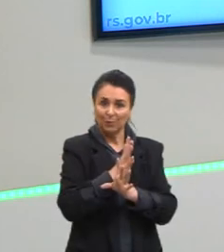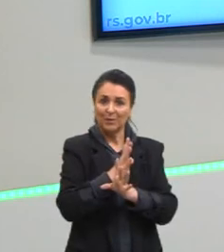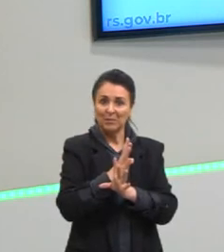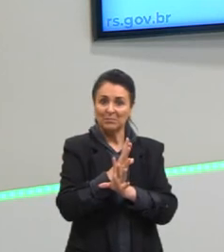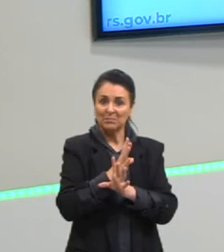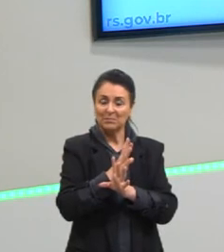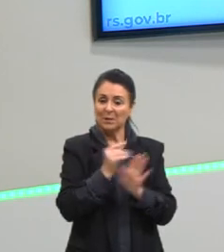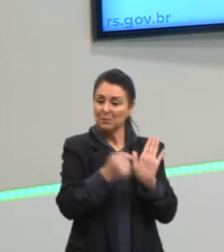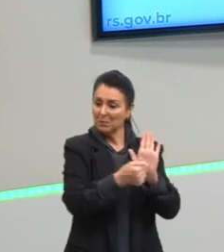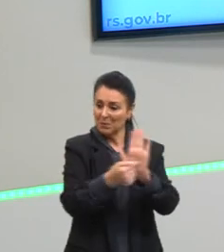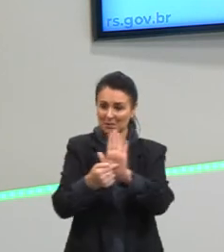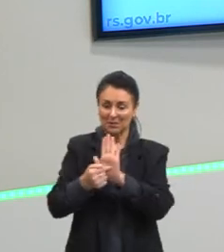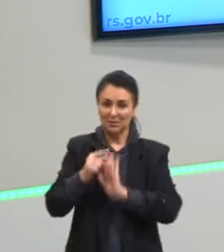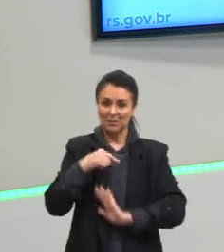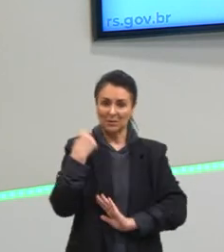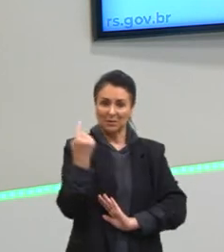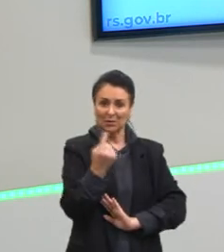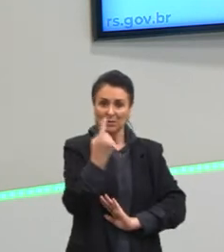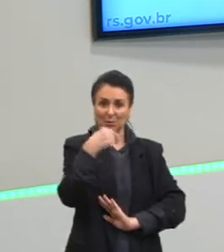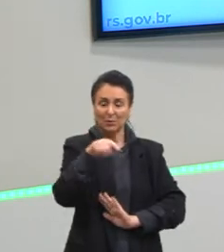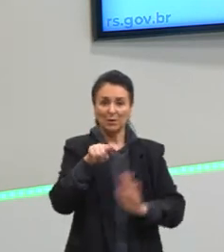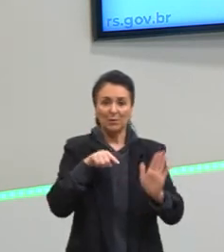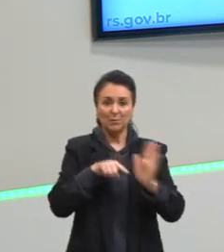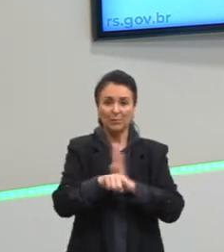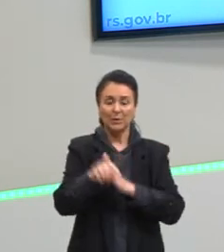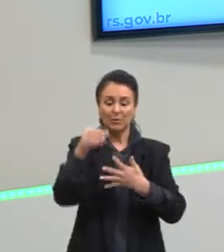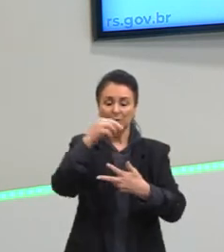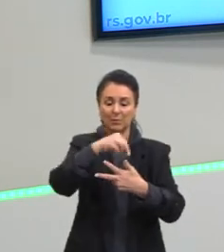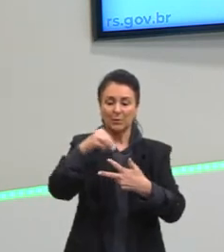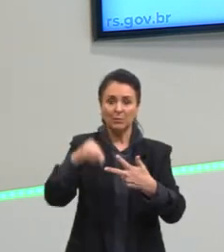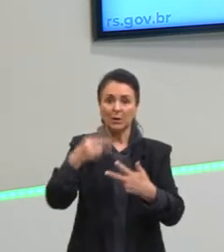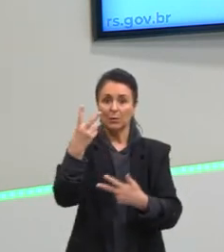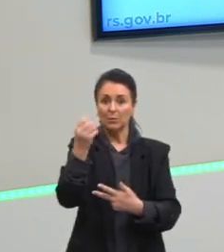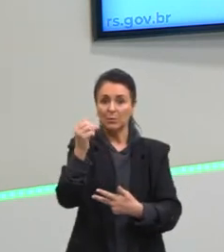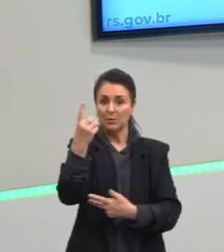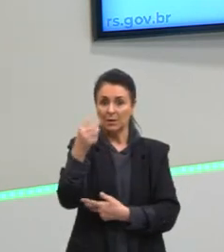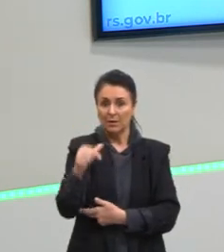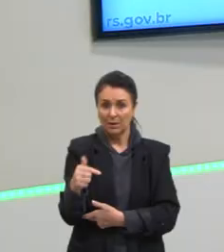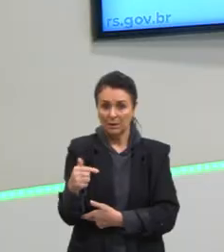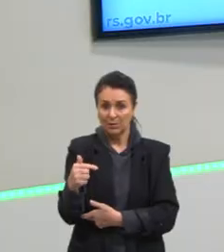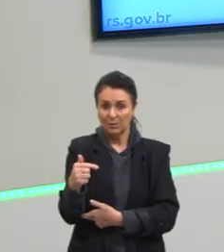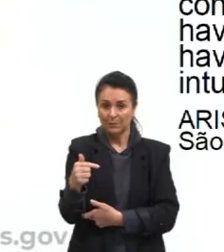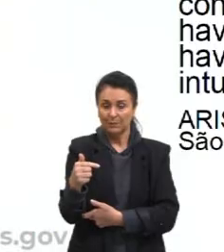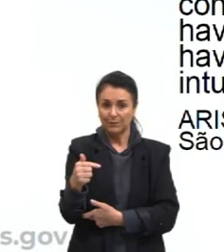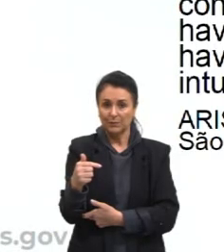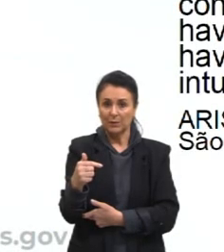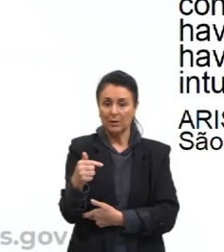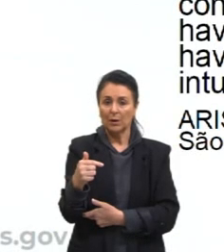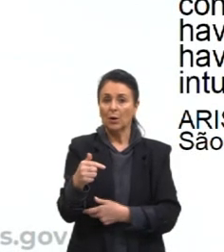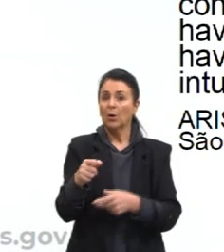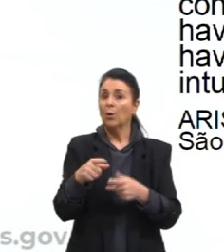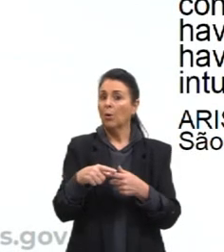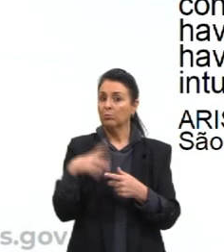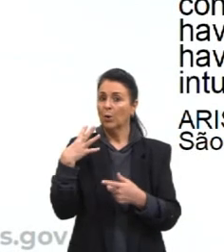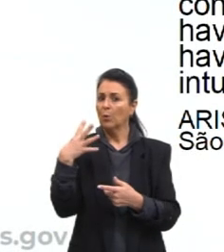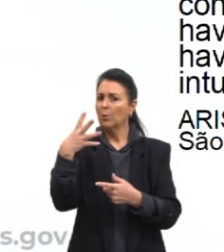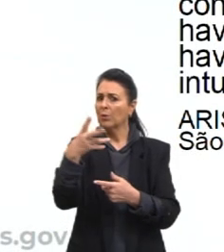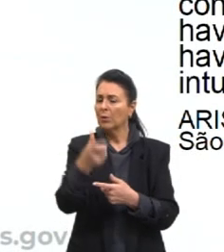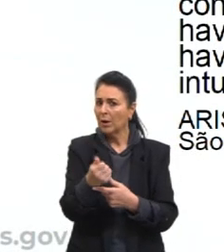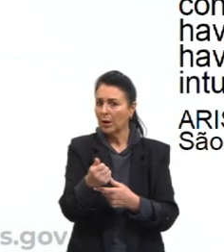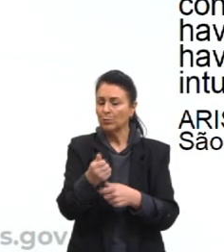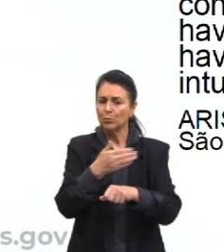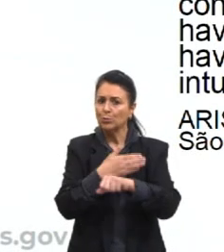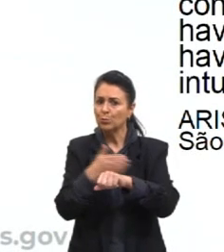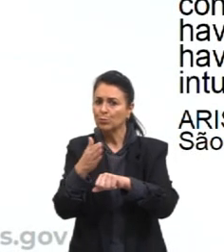mensagem outra questão essa do Enem de 2017 dado que dos